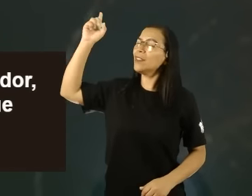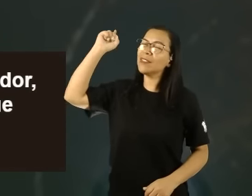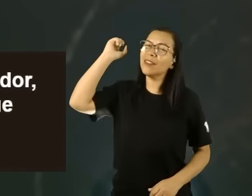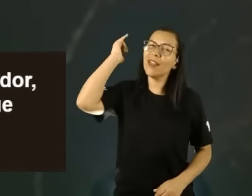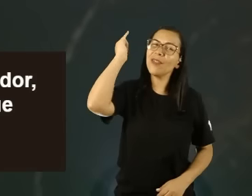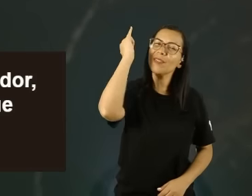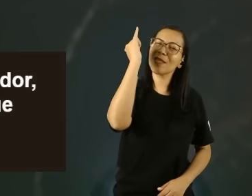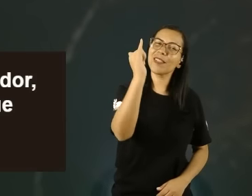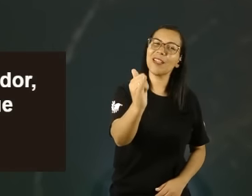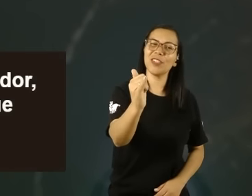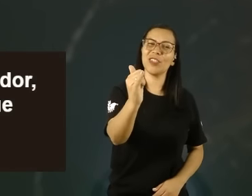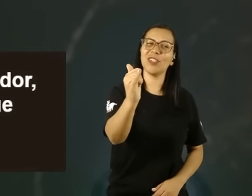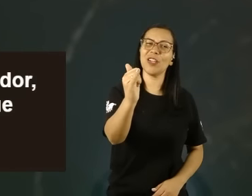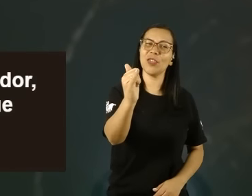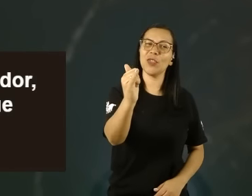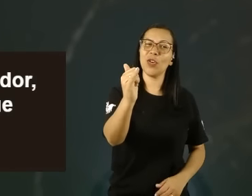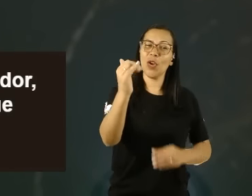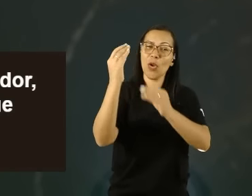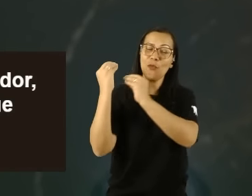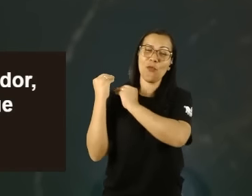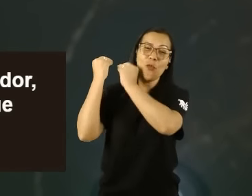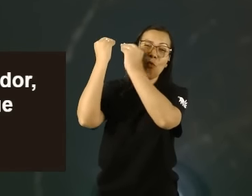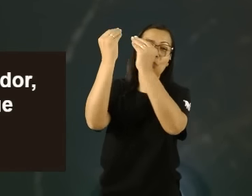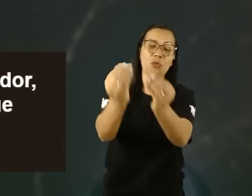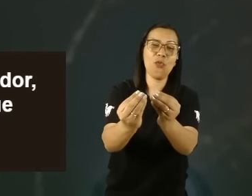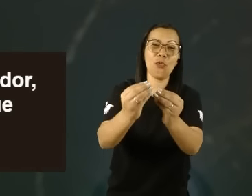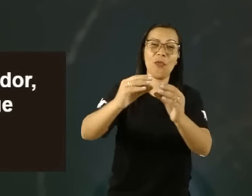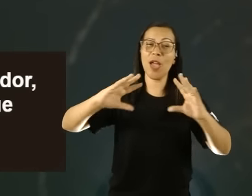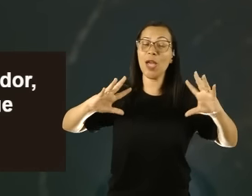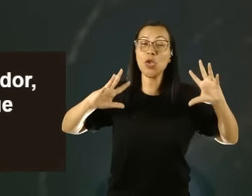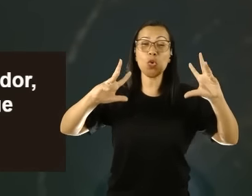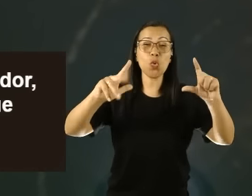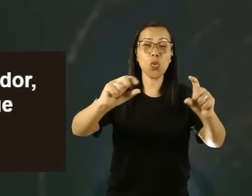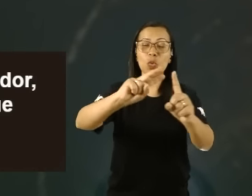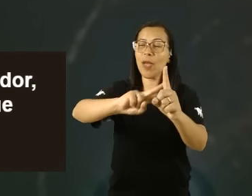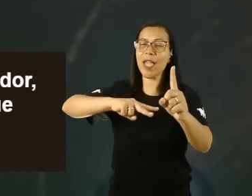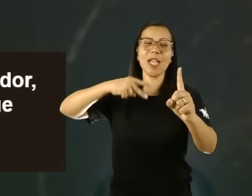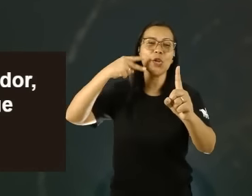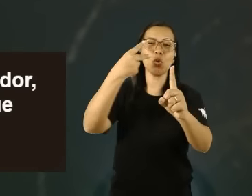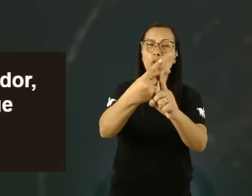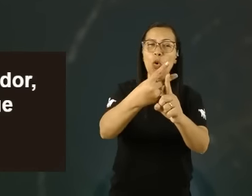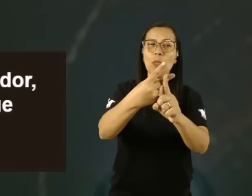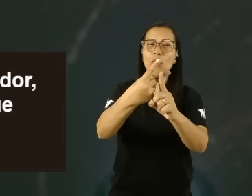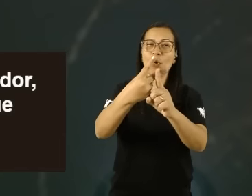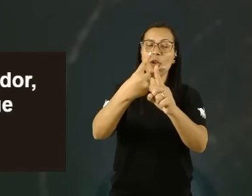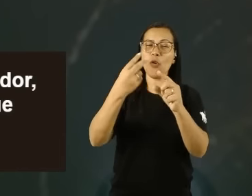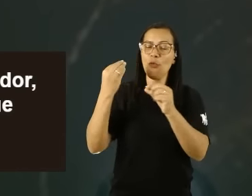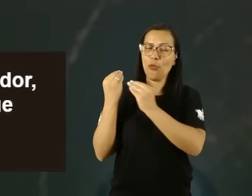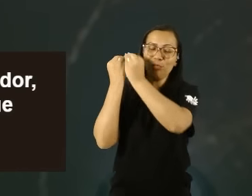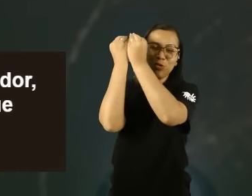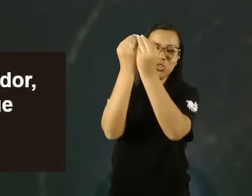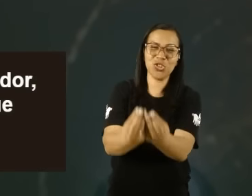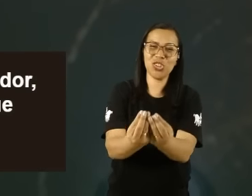vai colocar do jeito certo na água, você não vai tirar pelo seu muito trabalho, você já se desgastou, não, Deus manda dizer, agora